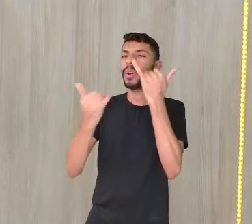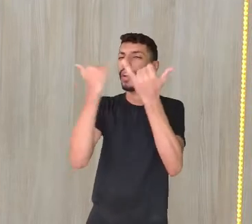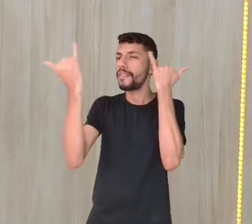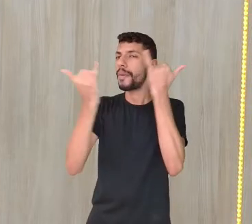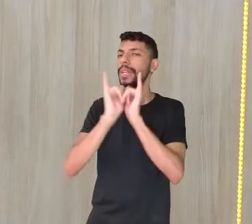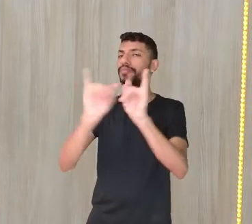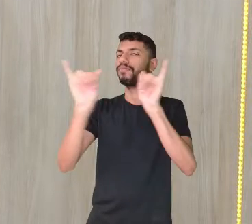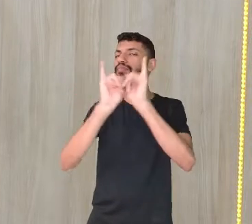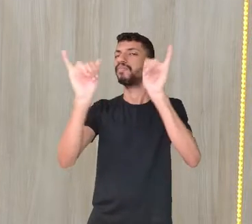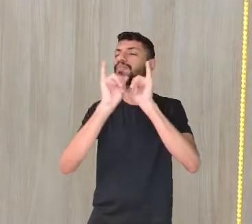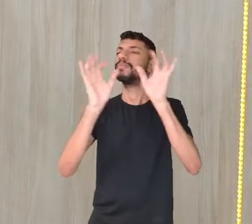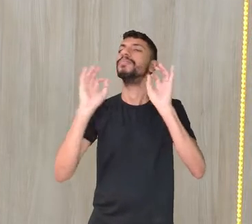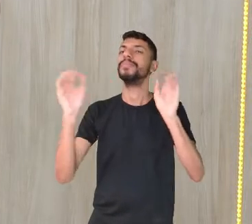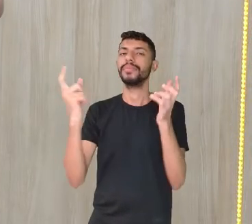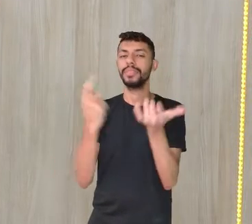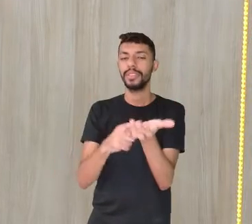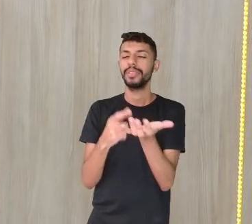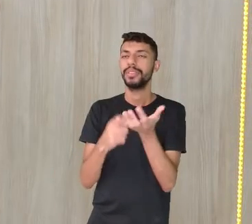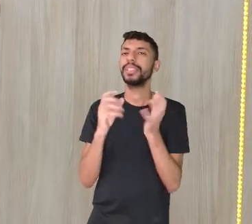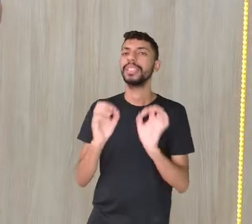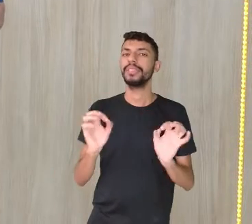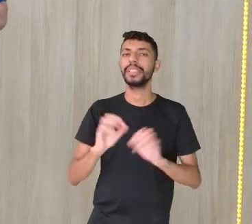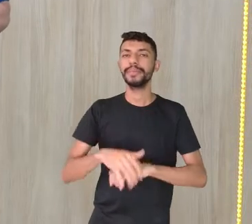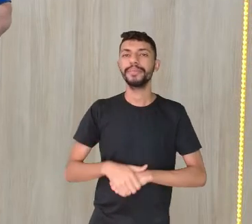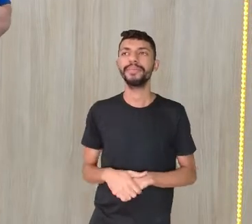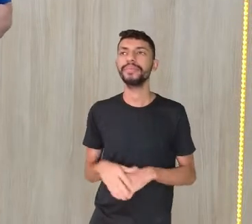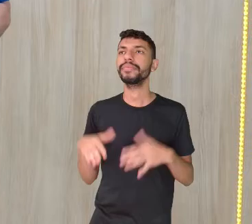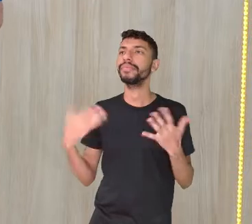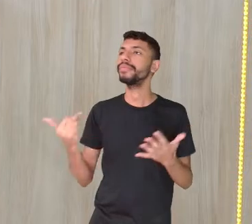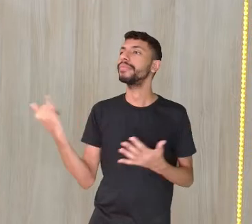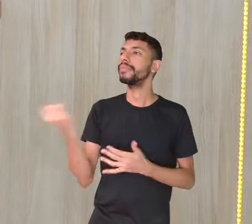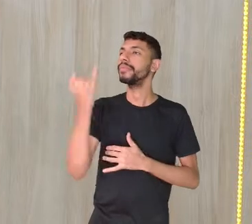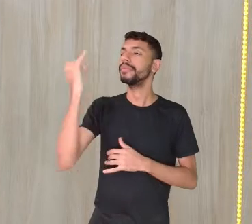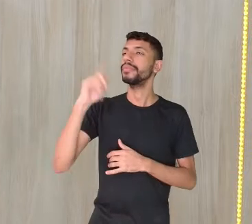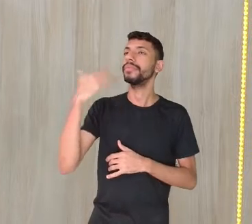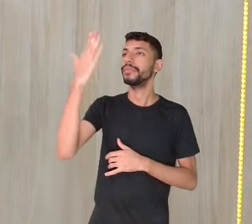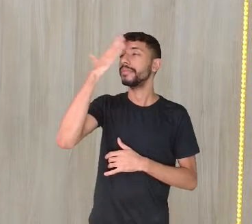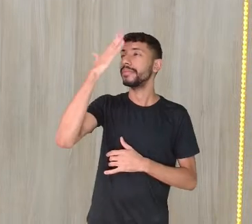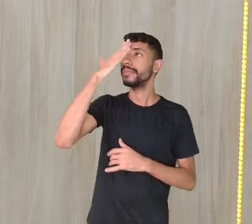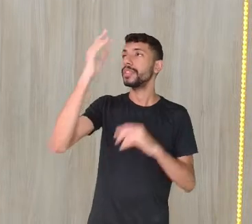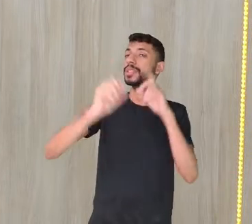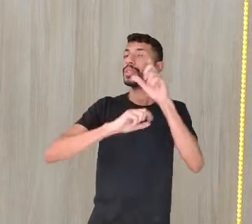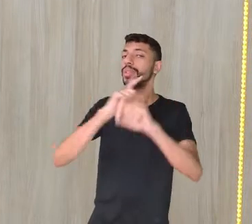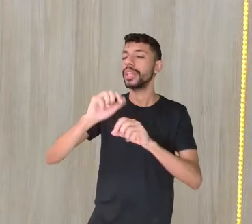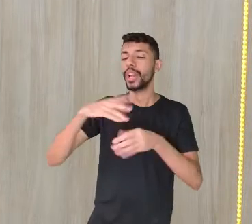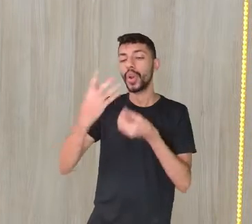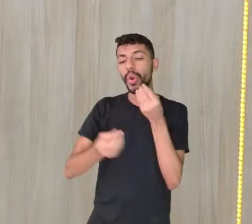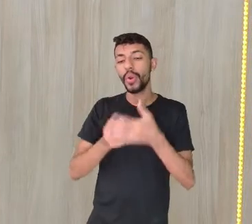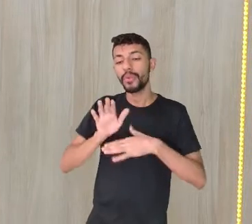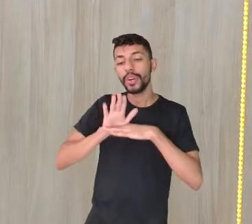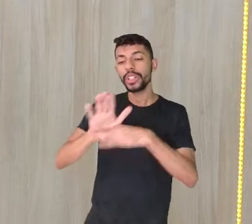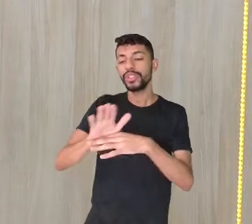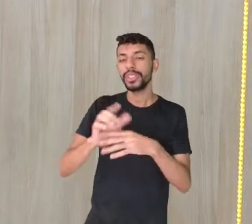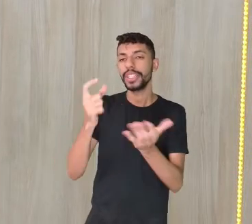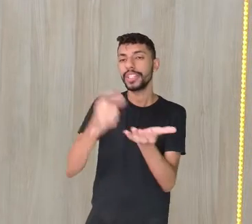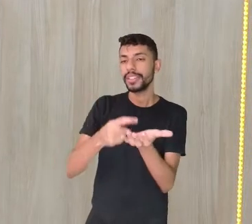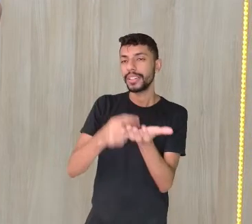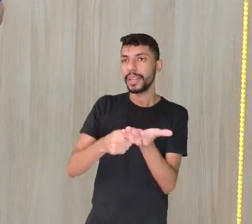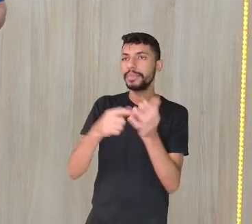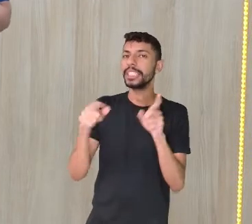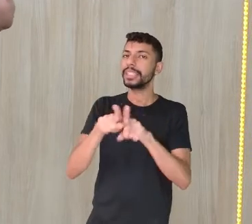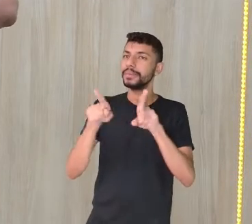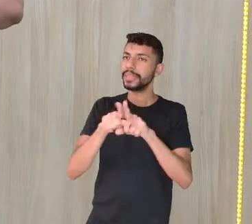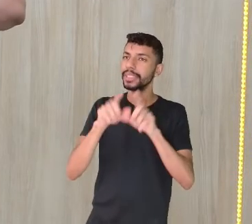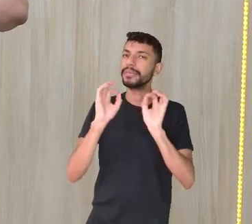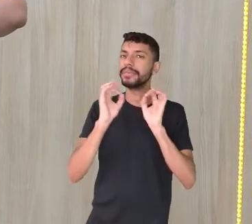naquele aplicativo também, ou de enviar. É importante a gente saber como contribuir, como ajudar nesses aplicativos também,